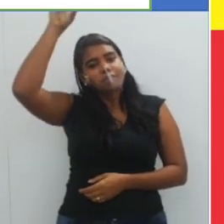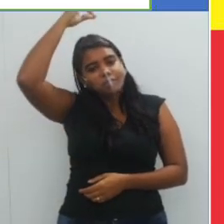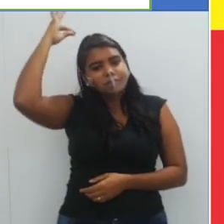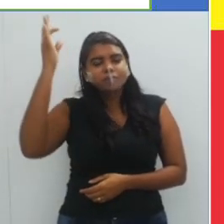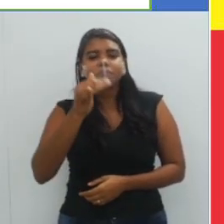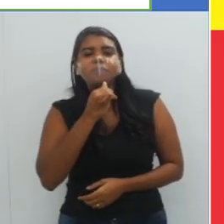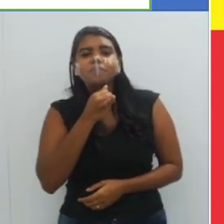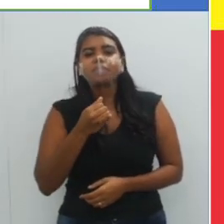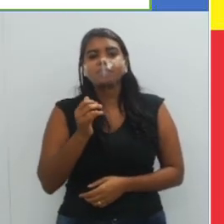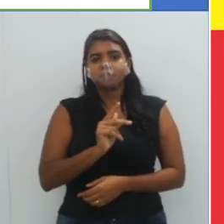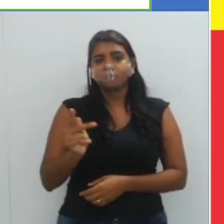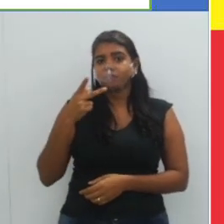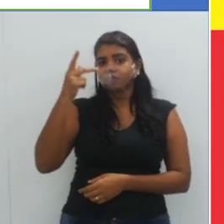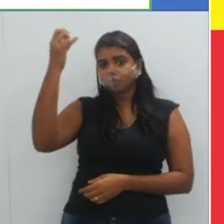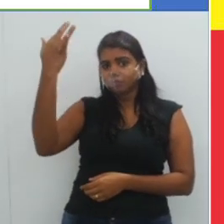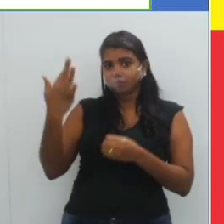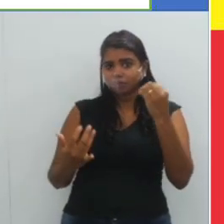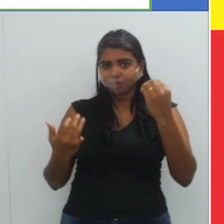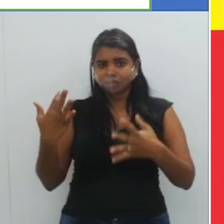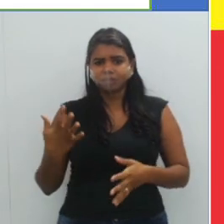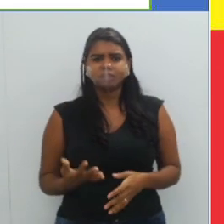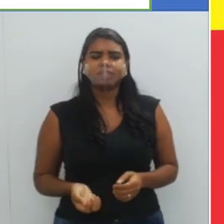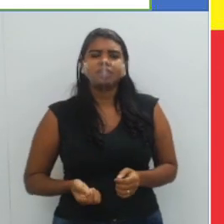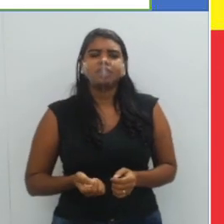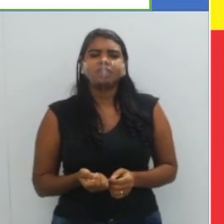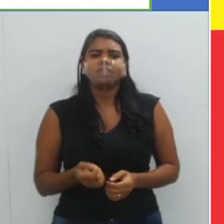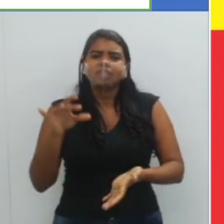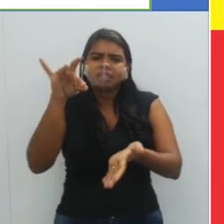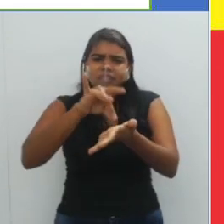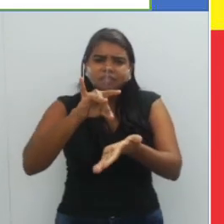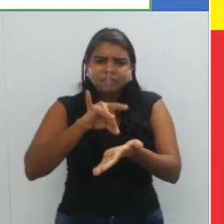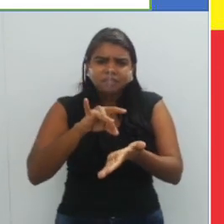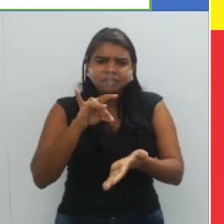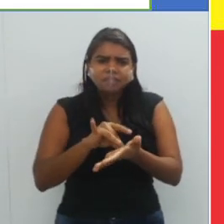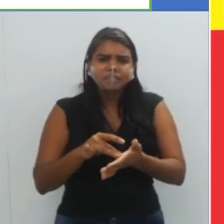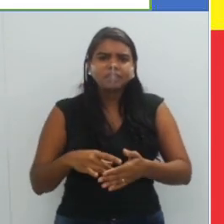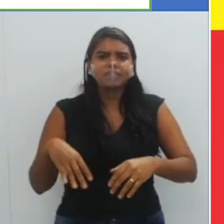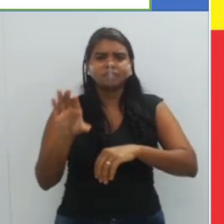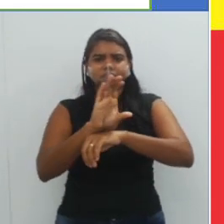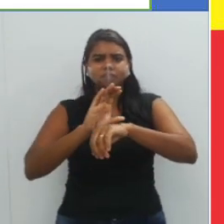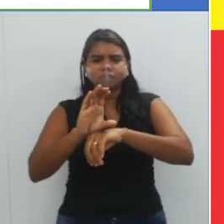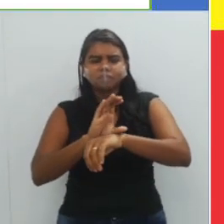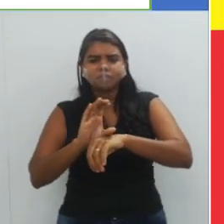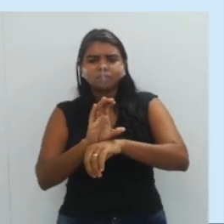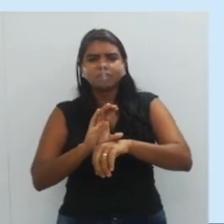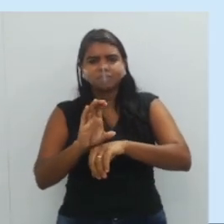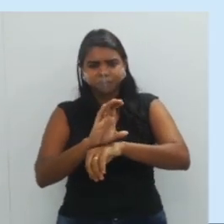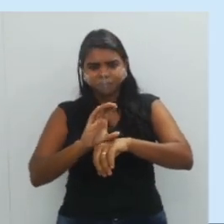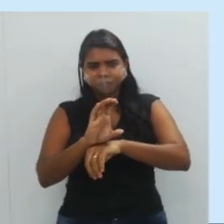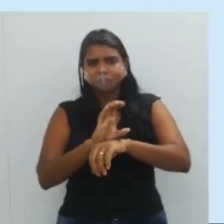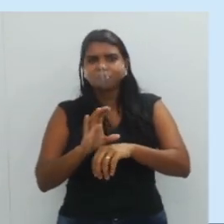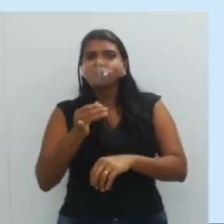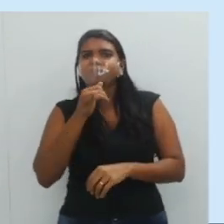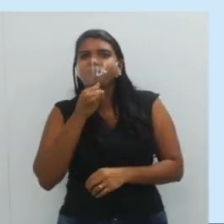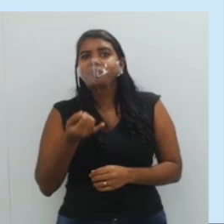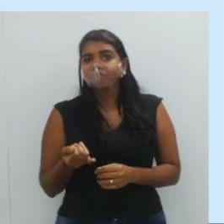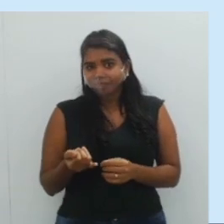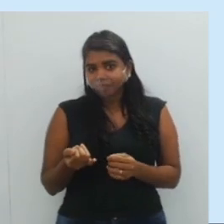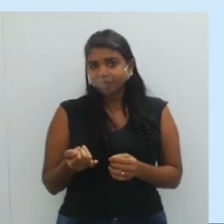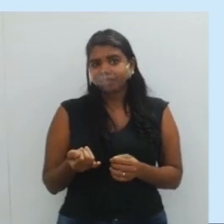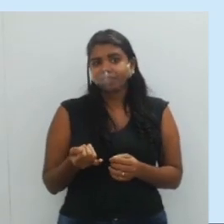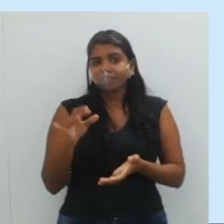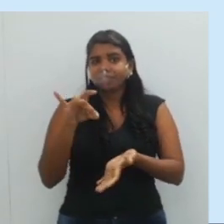exemplo, quando eu falo sagradas verdades em uma constituição, por exemplo, veja, a Constituição, aí eu falo